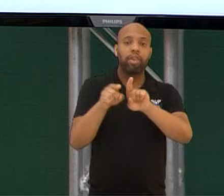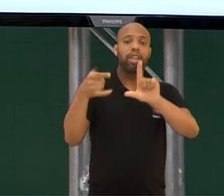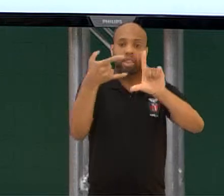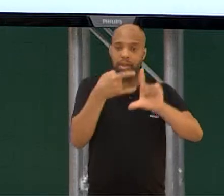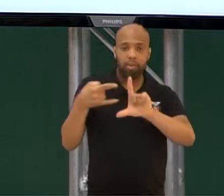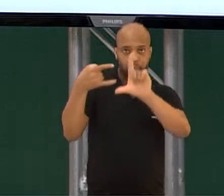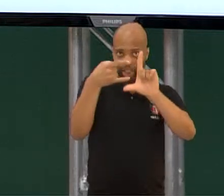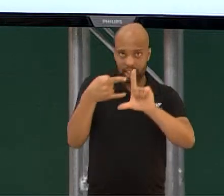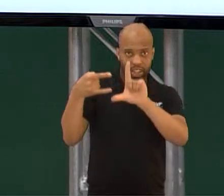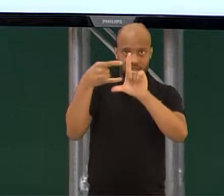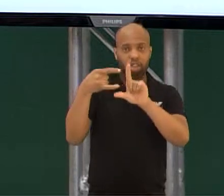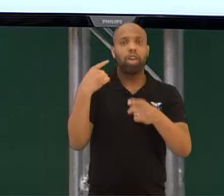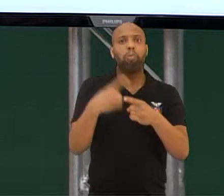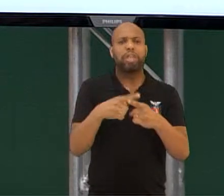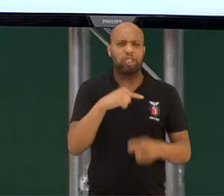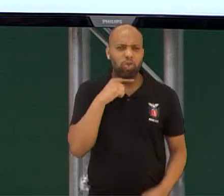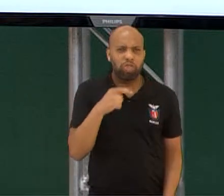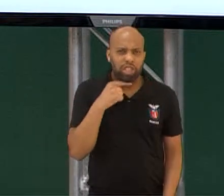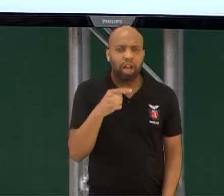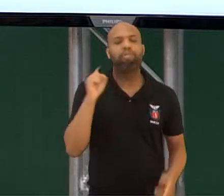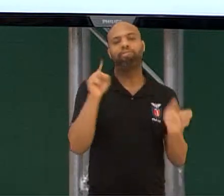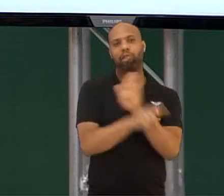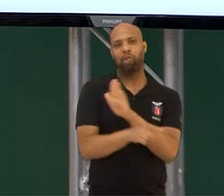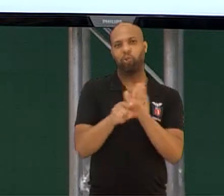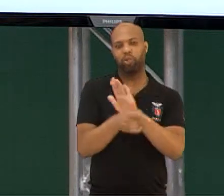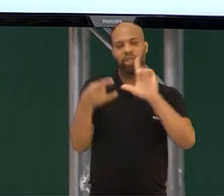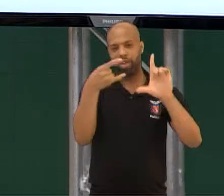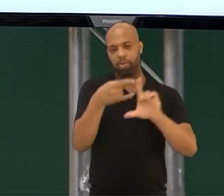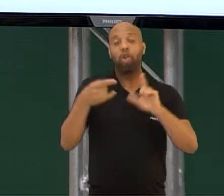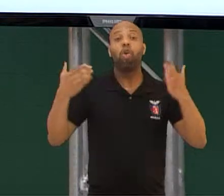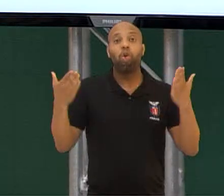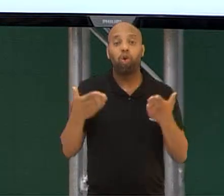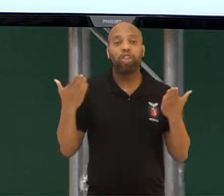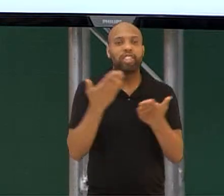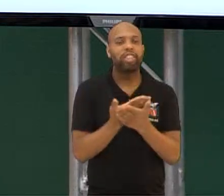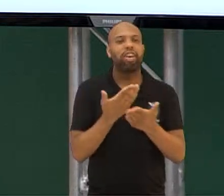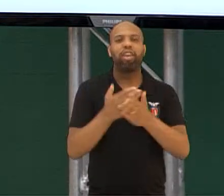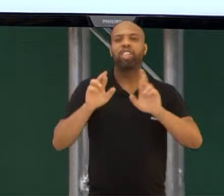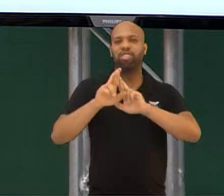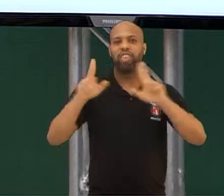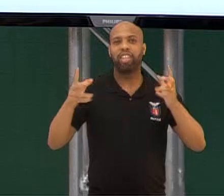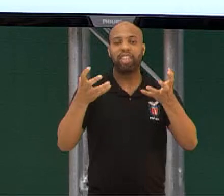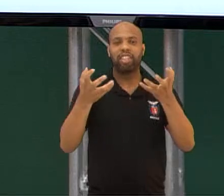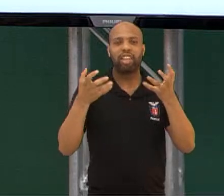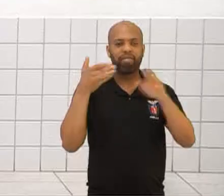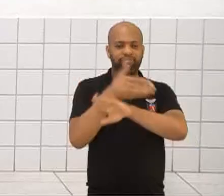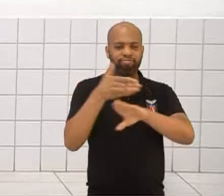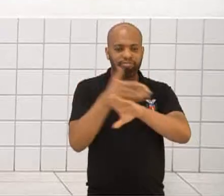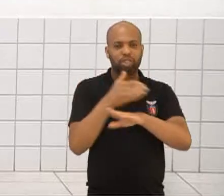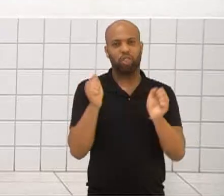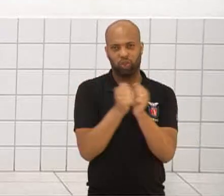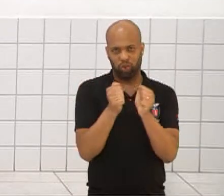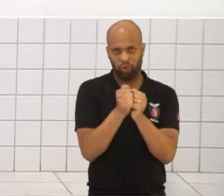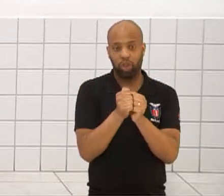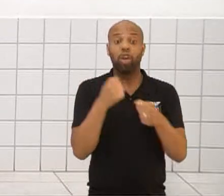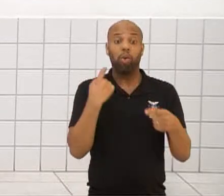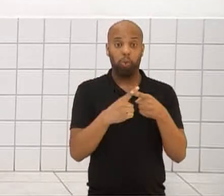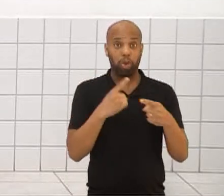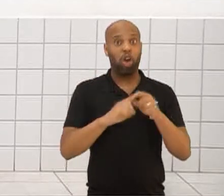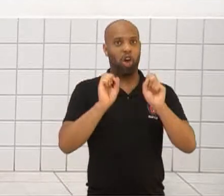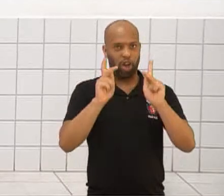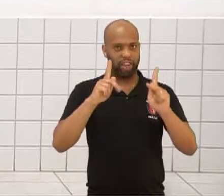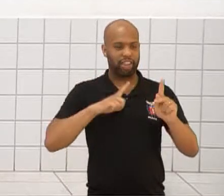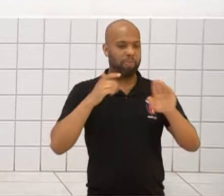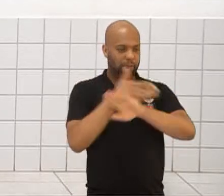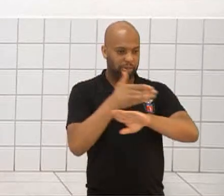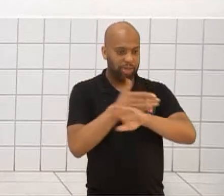que ele está realizando, para poder tirar suas dúvidas. Nessa aula é uma aula diferenciada, né, professora? Nós queremos a participação. Isso mesmo, além dessa participação,